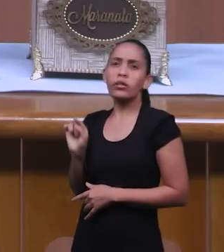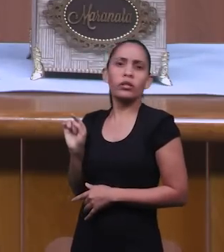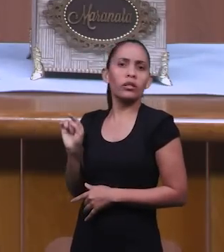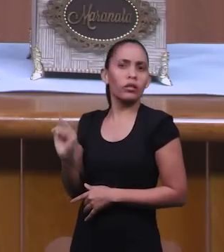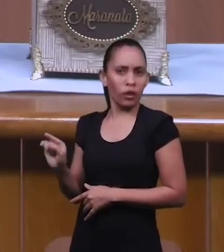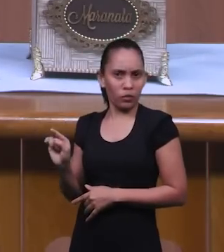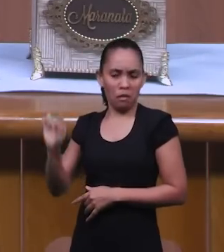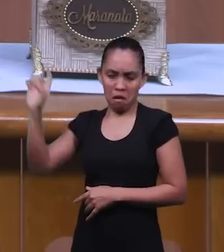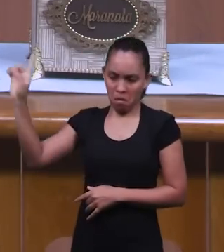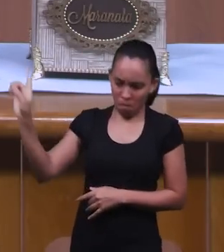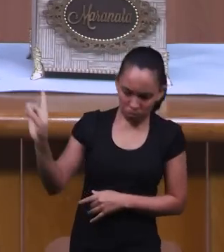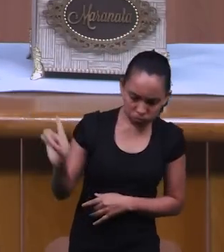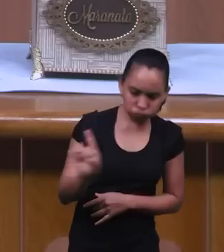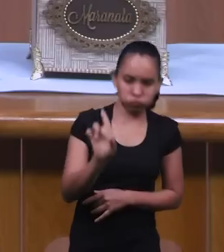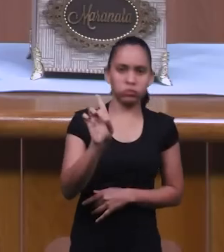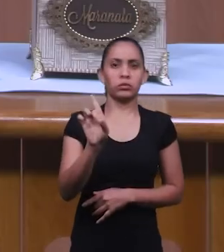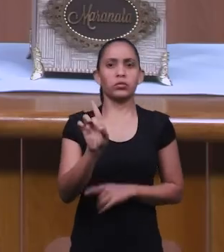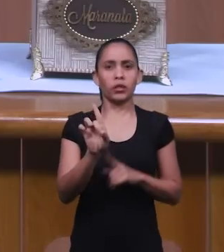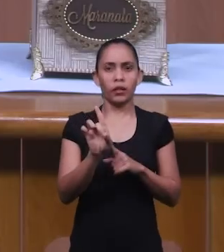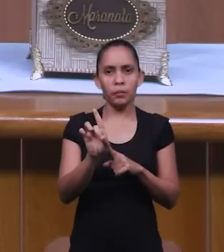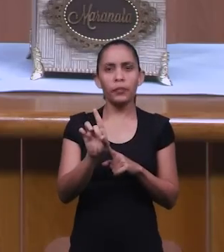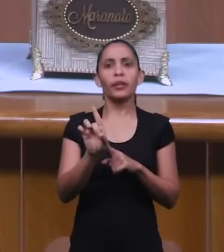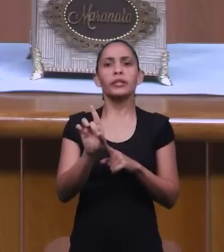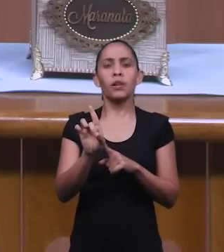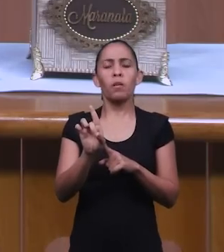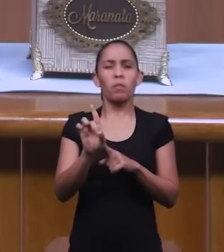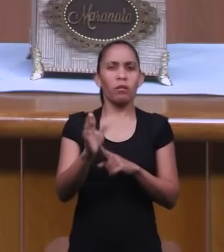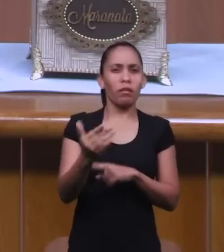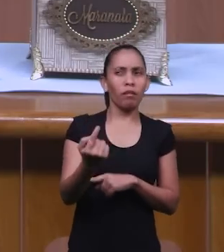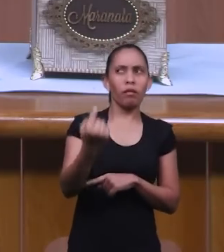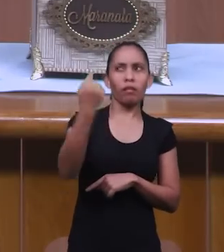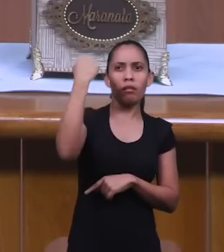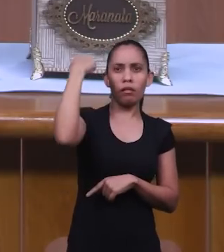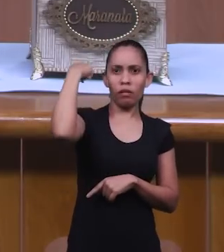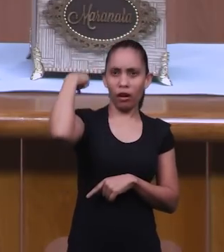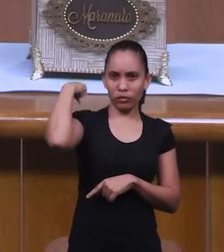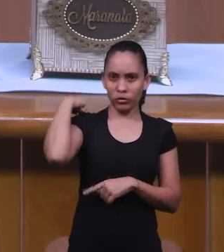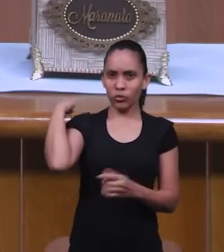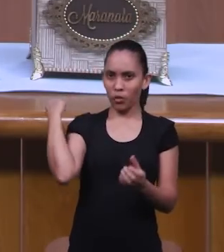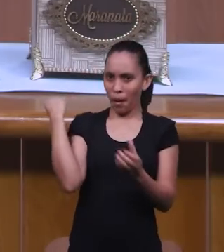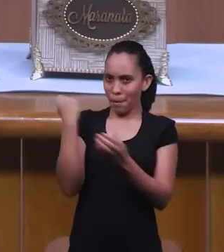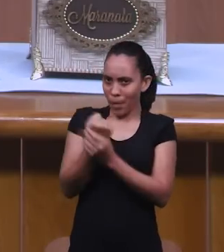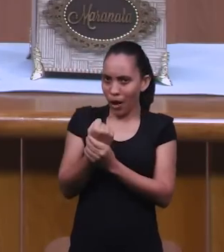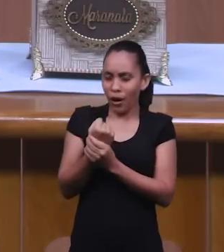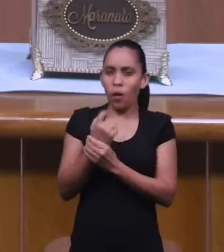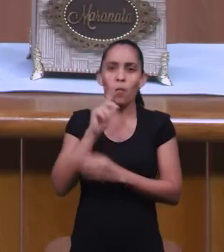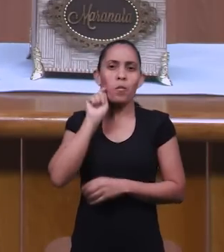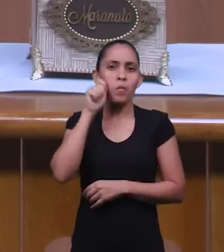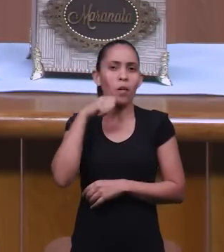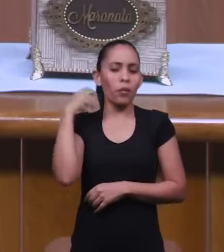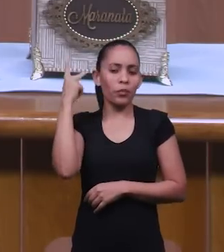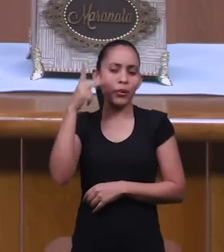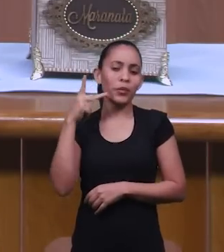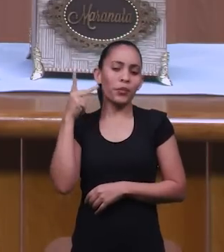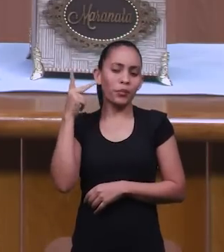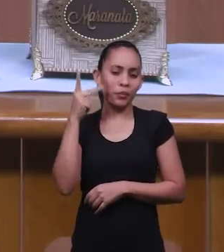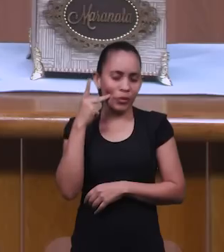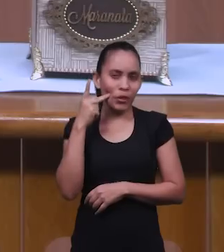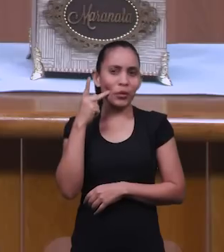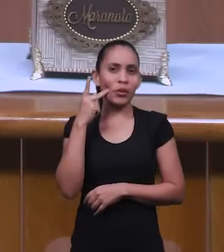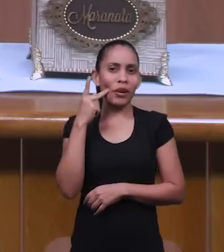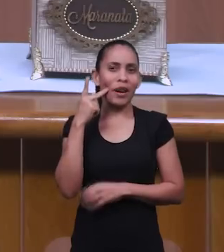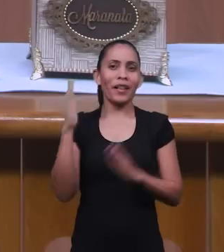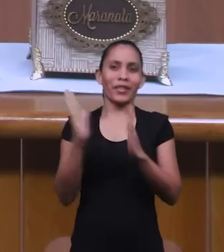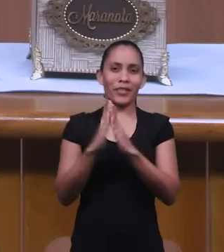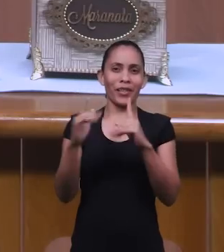Jesus apareceu lá nos dias de Abraão e apareceu com pão e vinho, elementos típicos da igreja da aliança, da